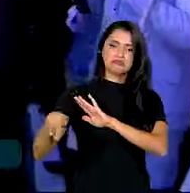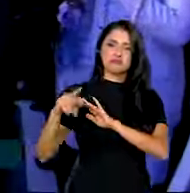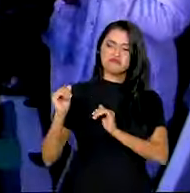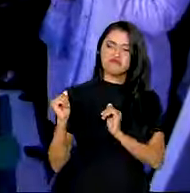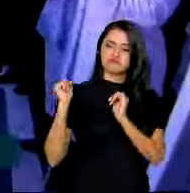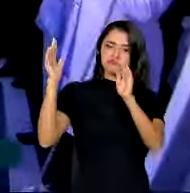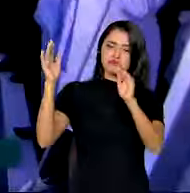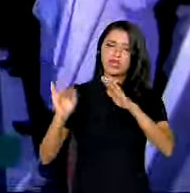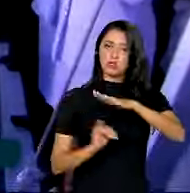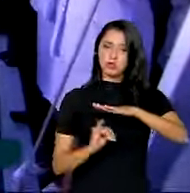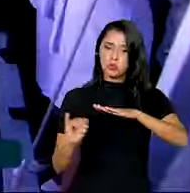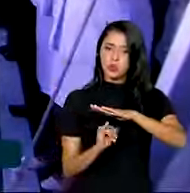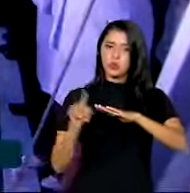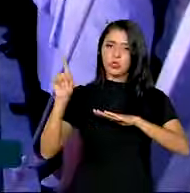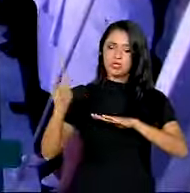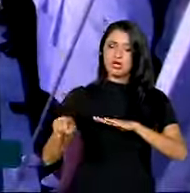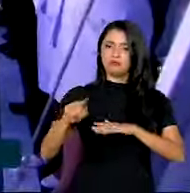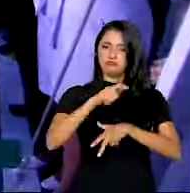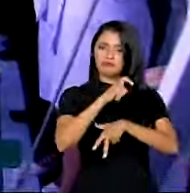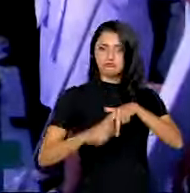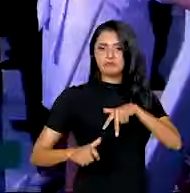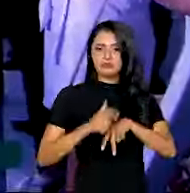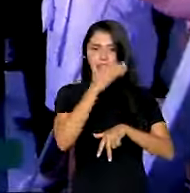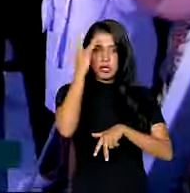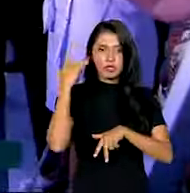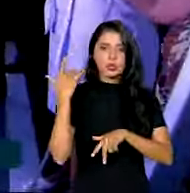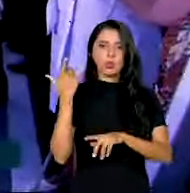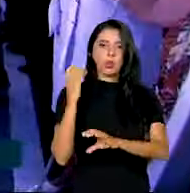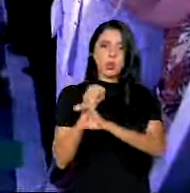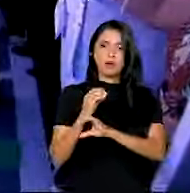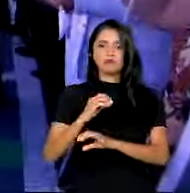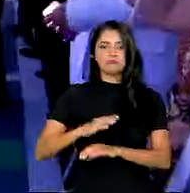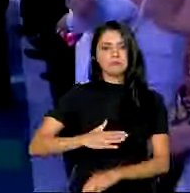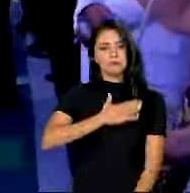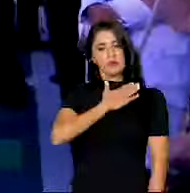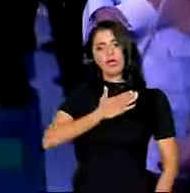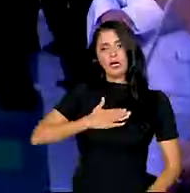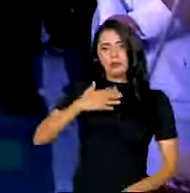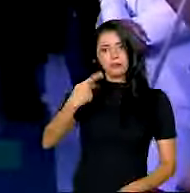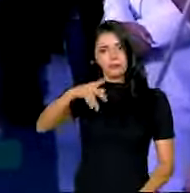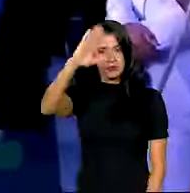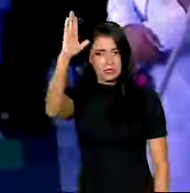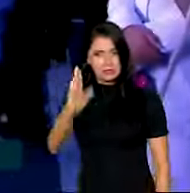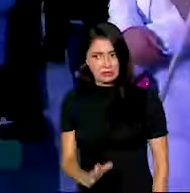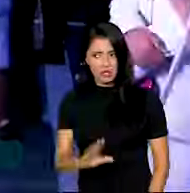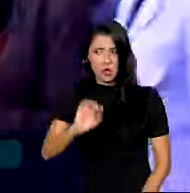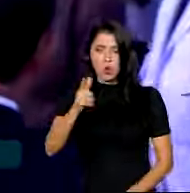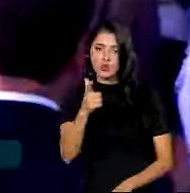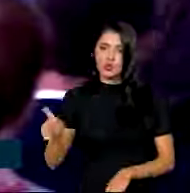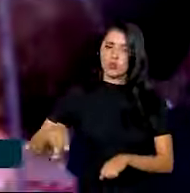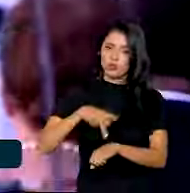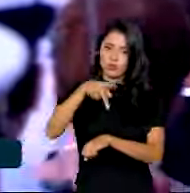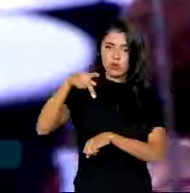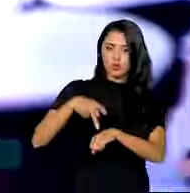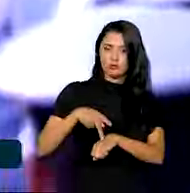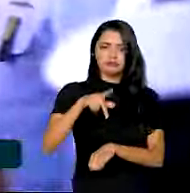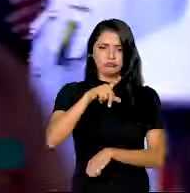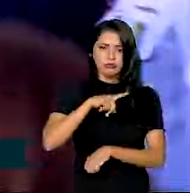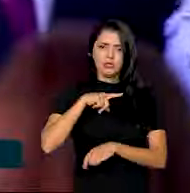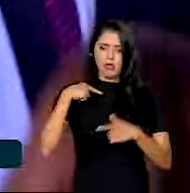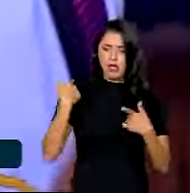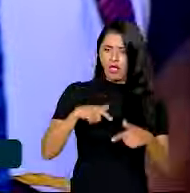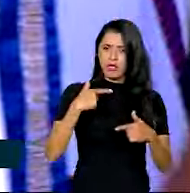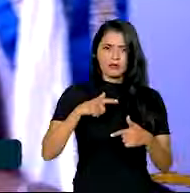autoridades, instituições e personalidades civis e militares, brasileiras ou estrangeiras, que tenham